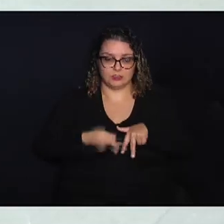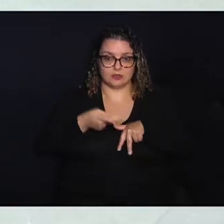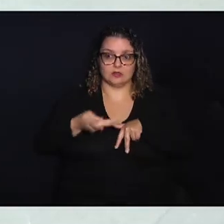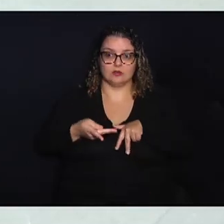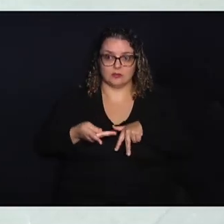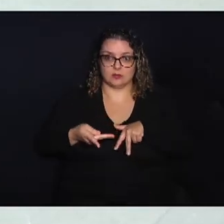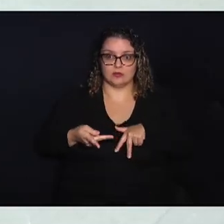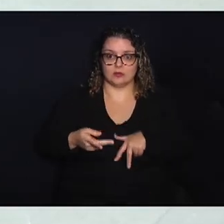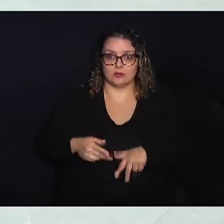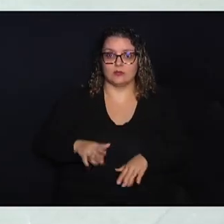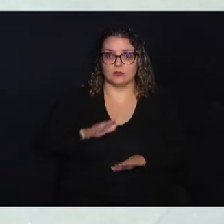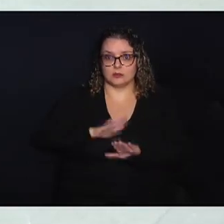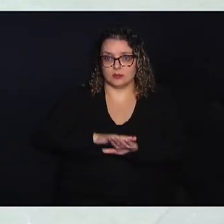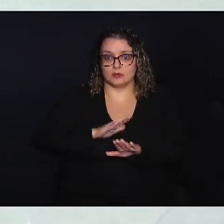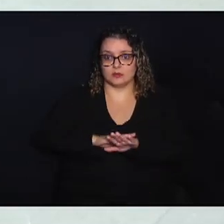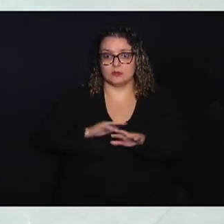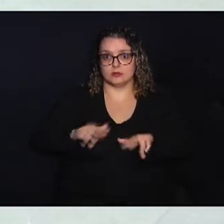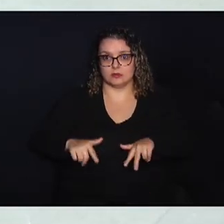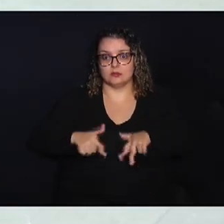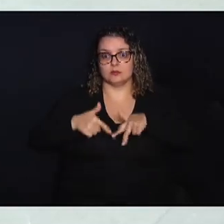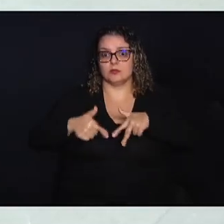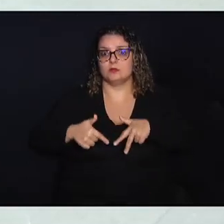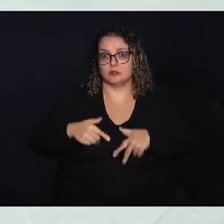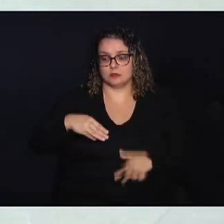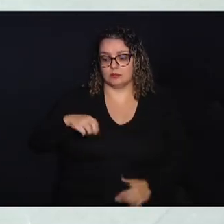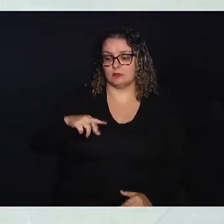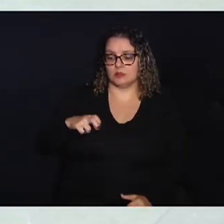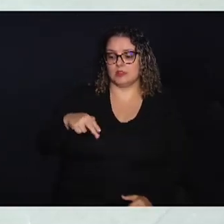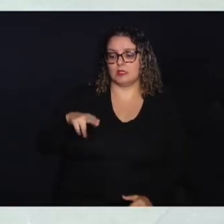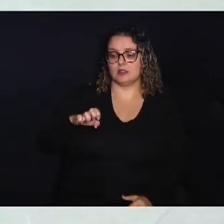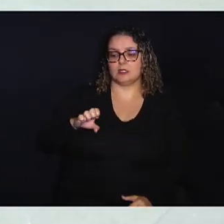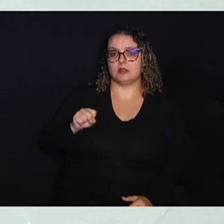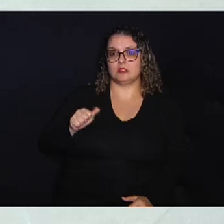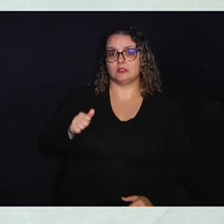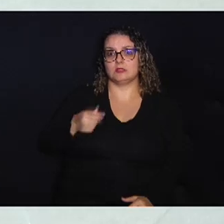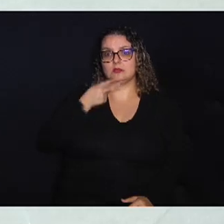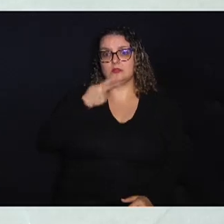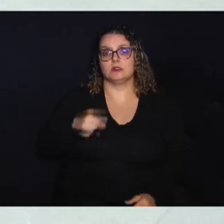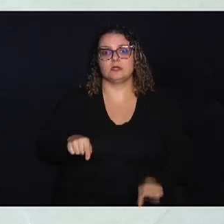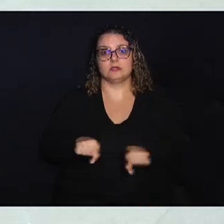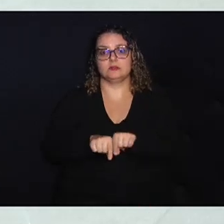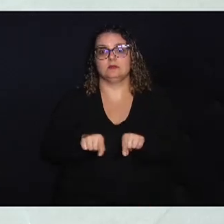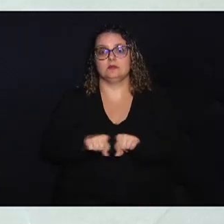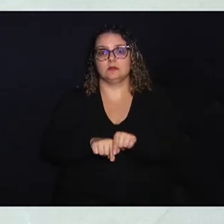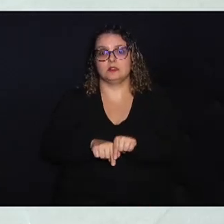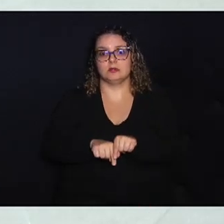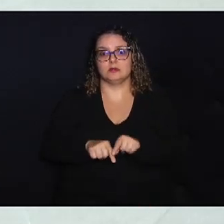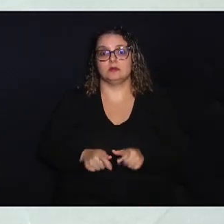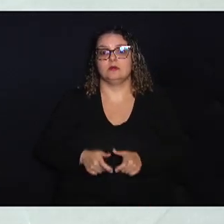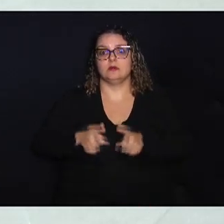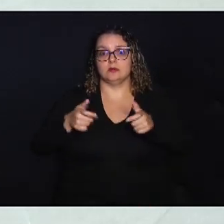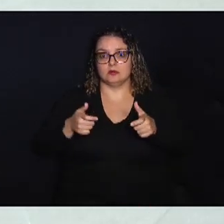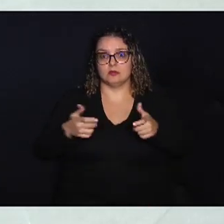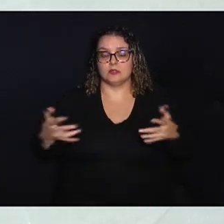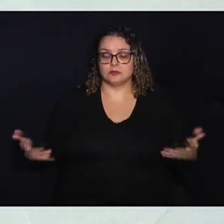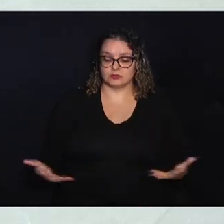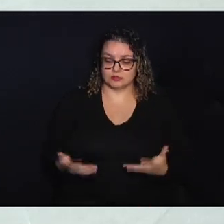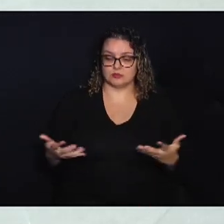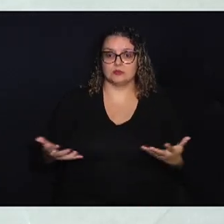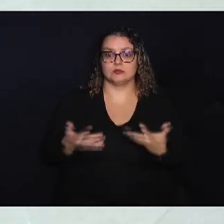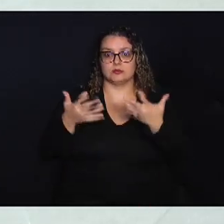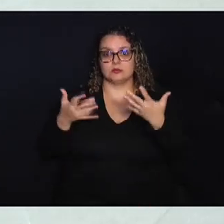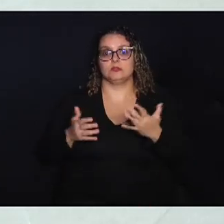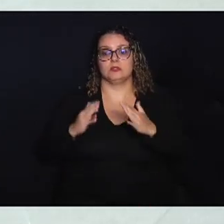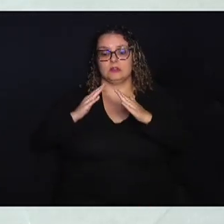muito sobre a atuação da Marquesa, mas eu gostaria de citar também que a Marquesa foi uma grande incentivadora da Casa